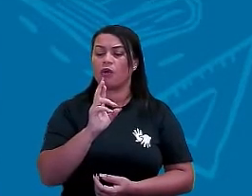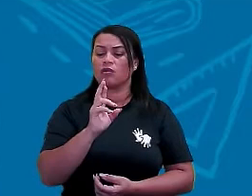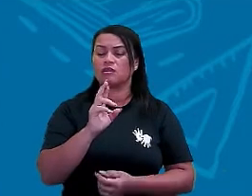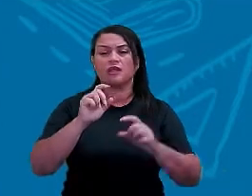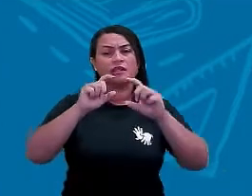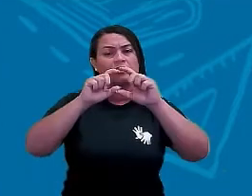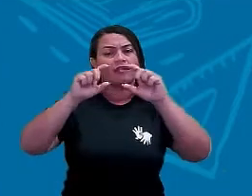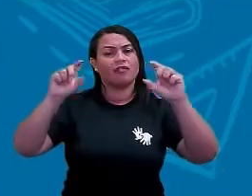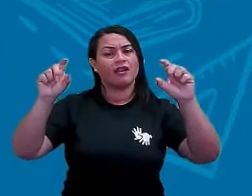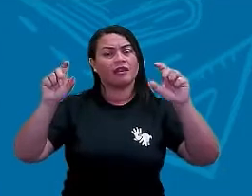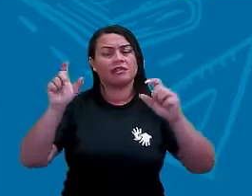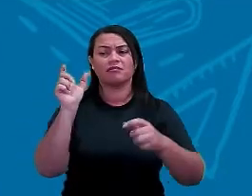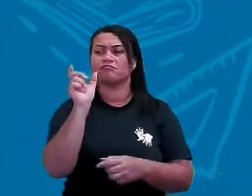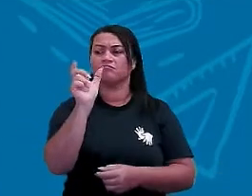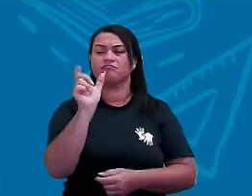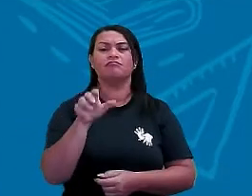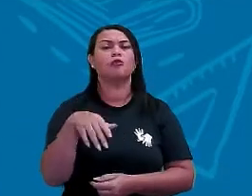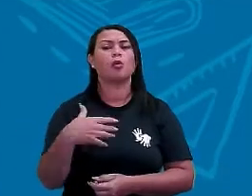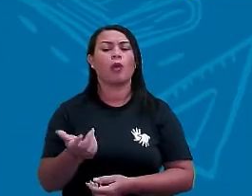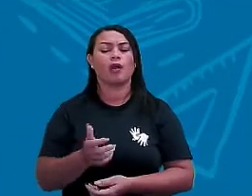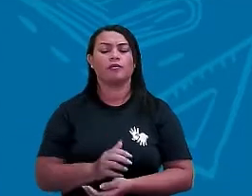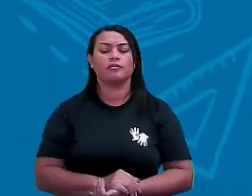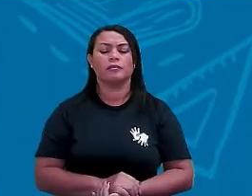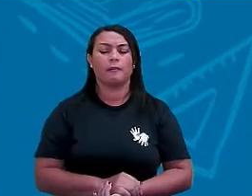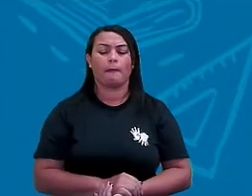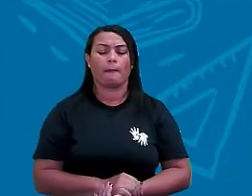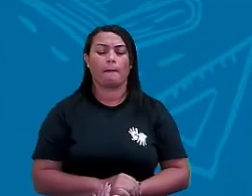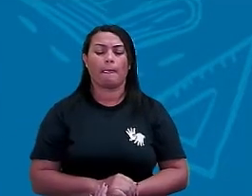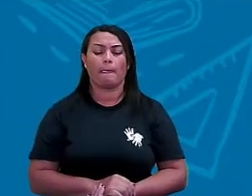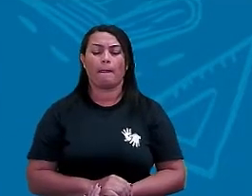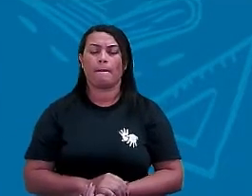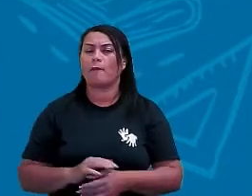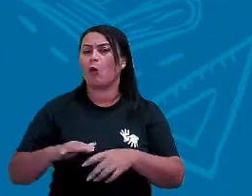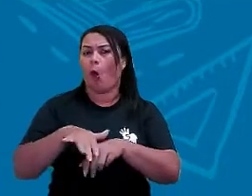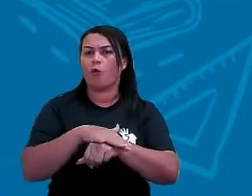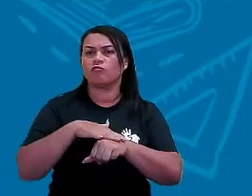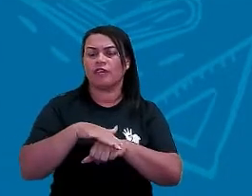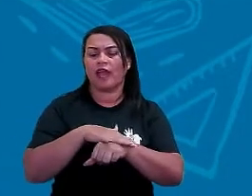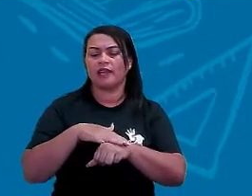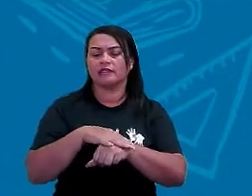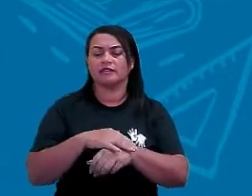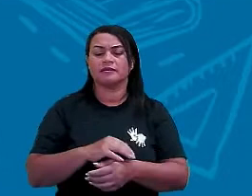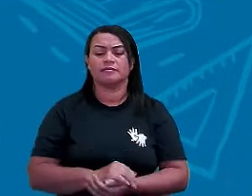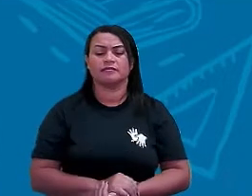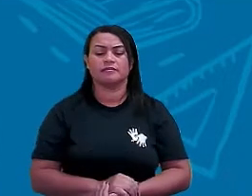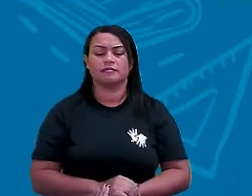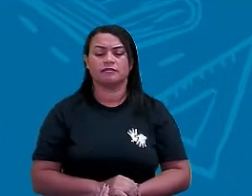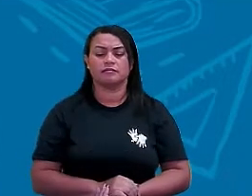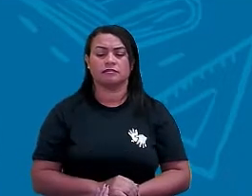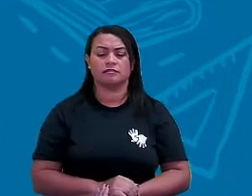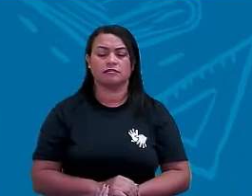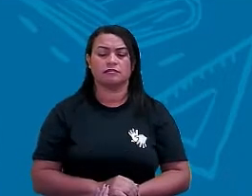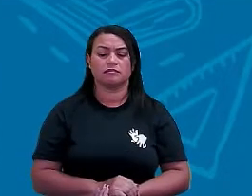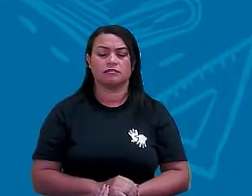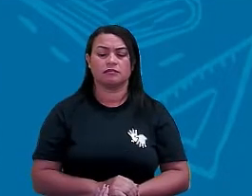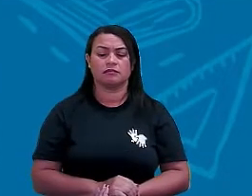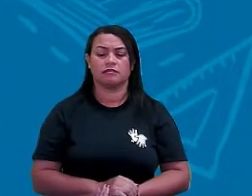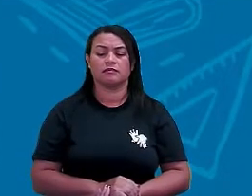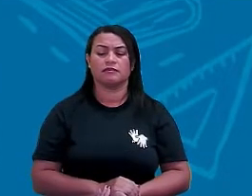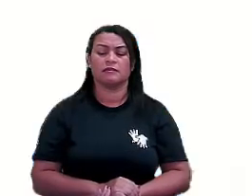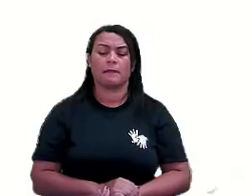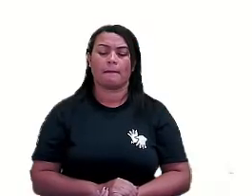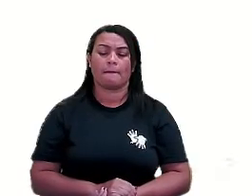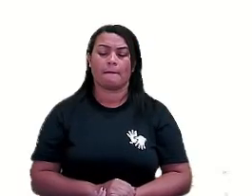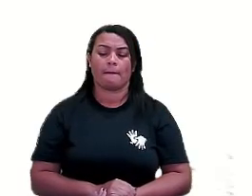curta completa corretamente esta frase? É uma conversa, né? Anthony, ele faz assim. Is she going to travel